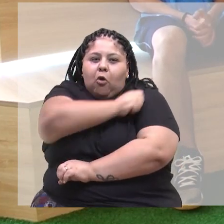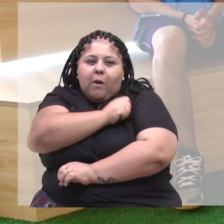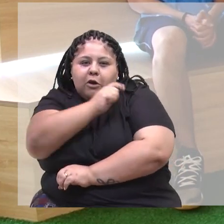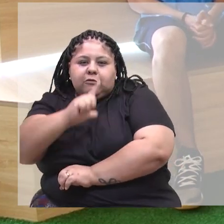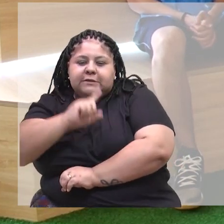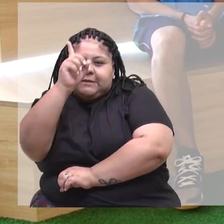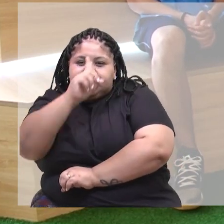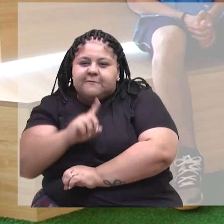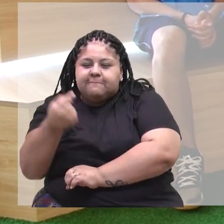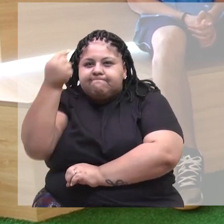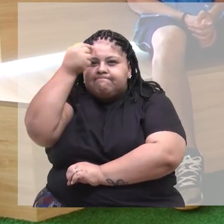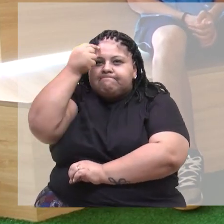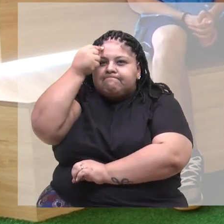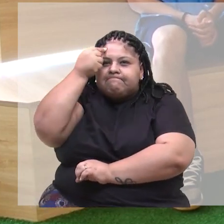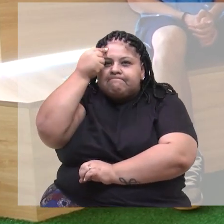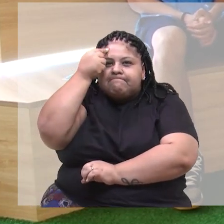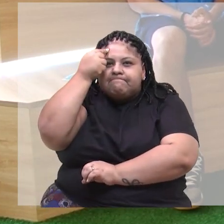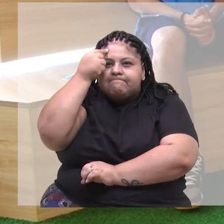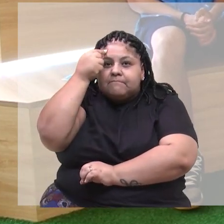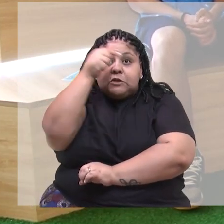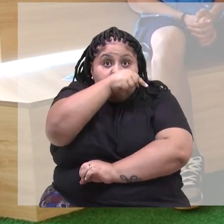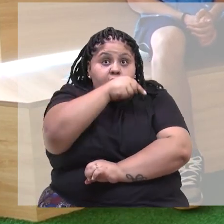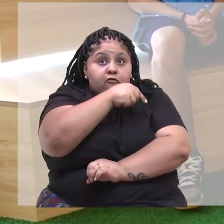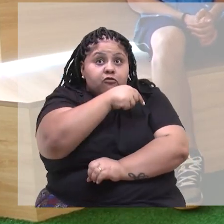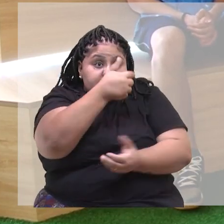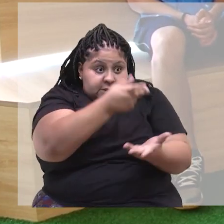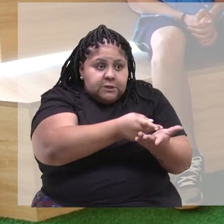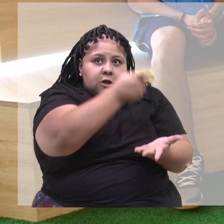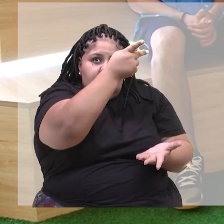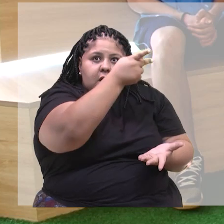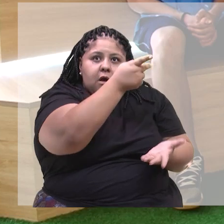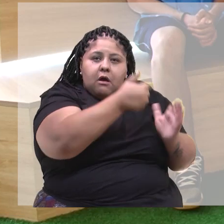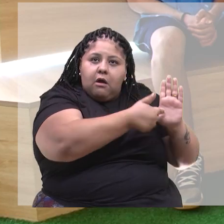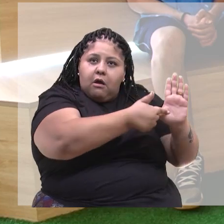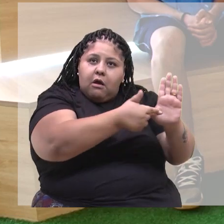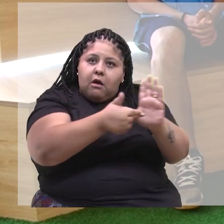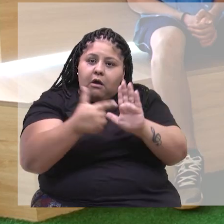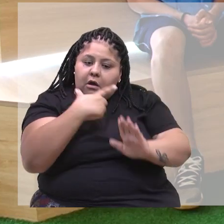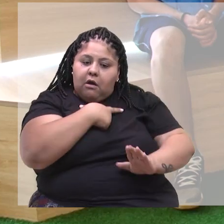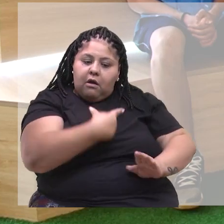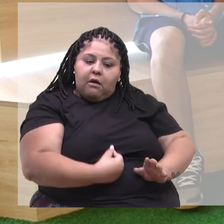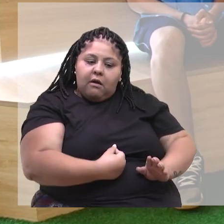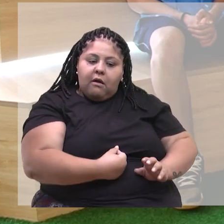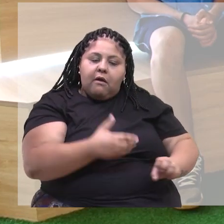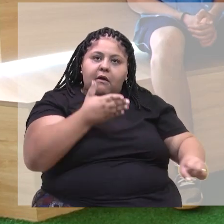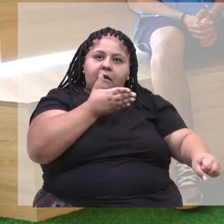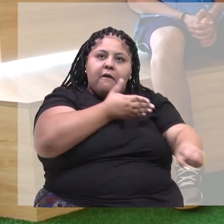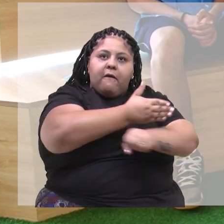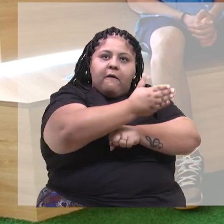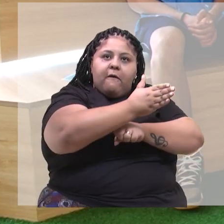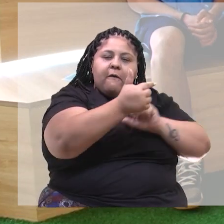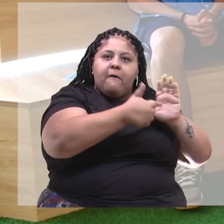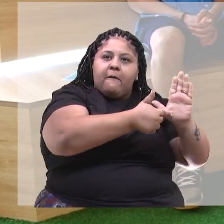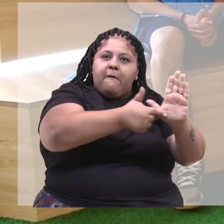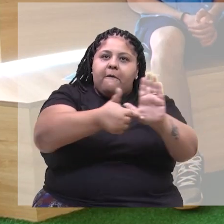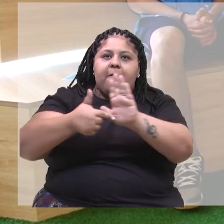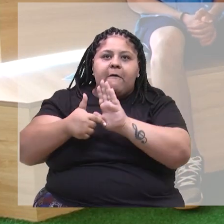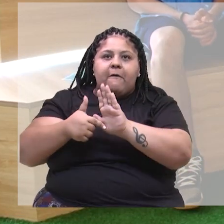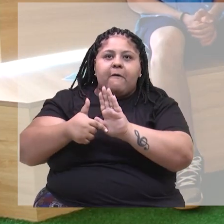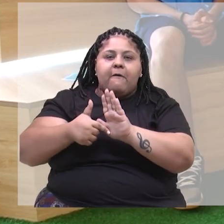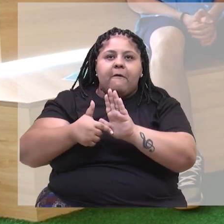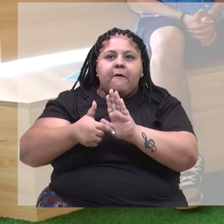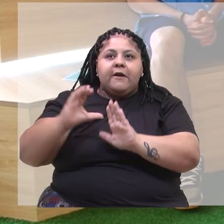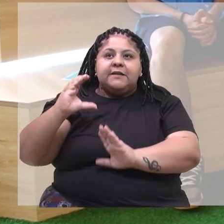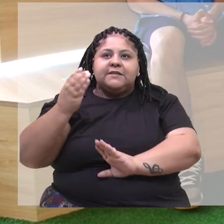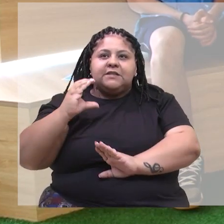intelectual. E, Augusto, vocês foram premiados na mostra da escola com uma credencial para participar da mostra científica e tecnológica